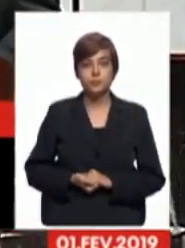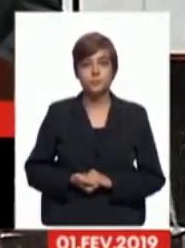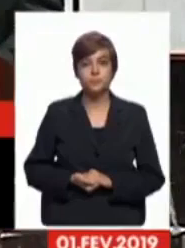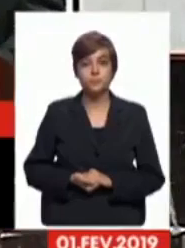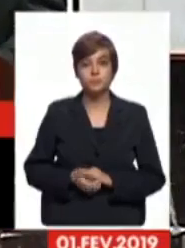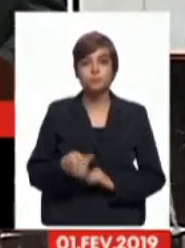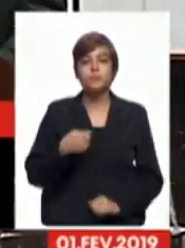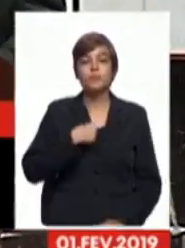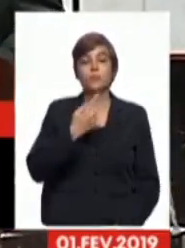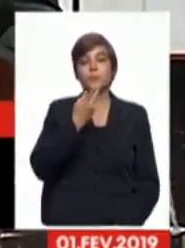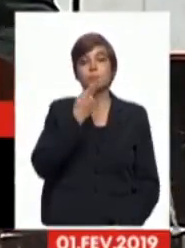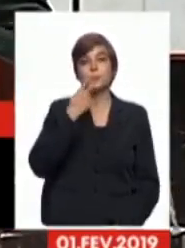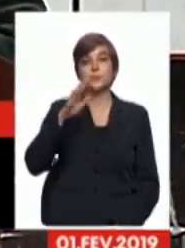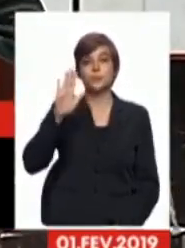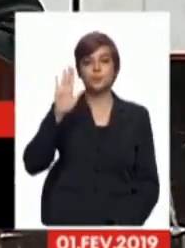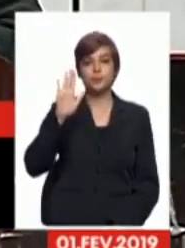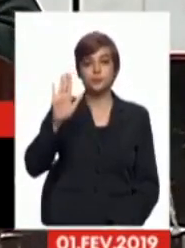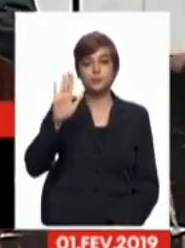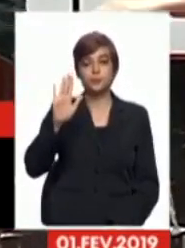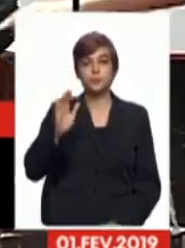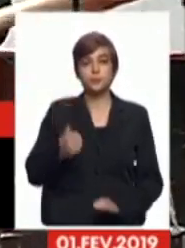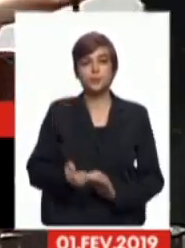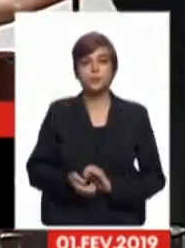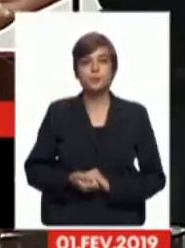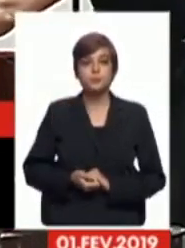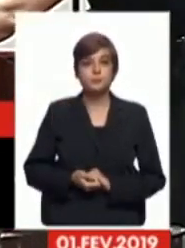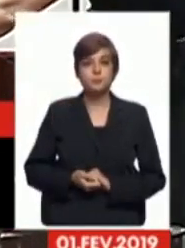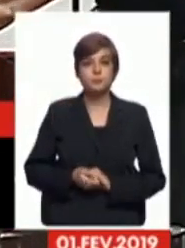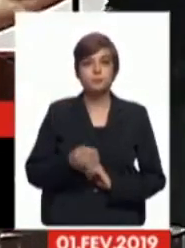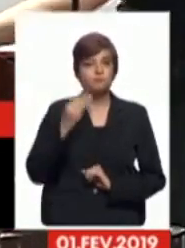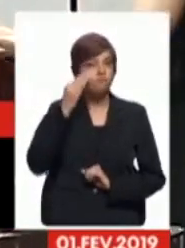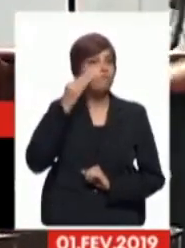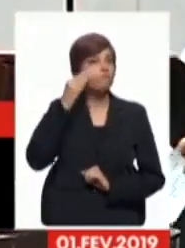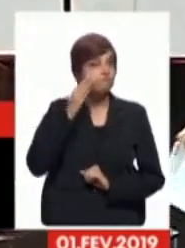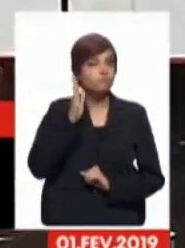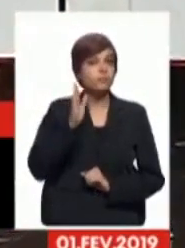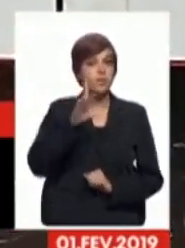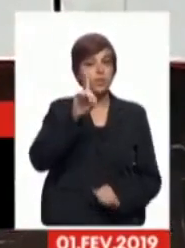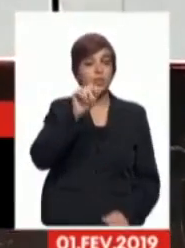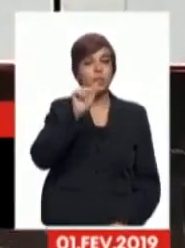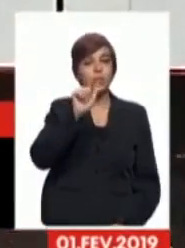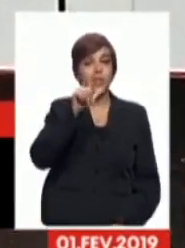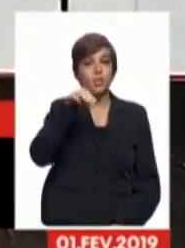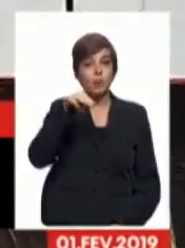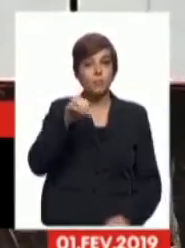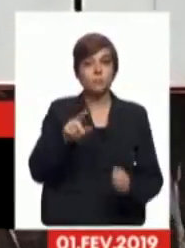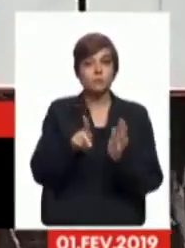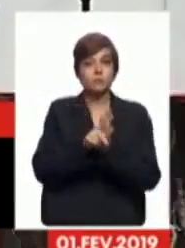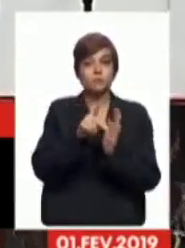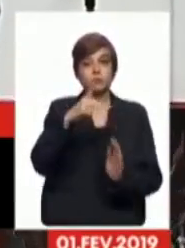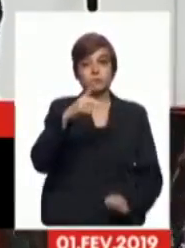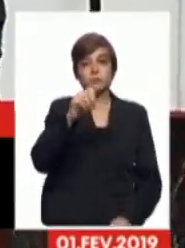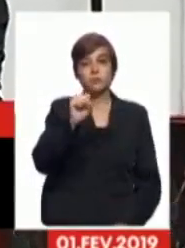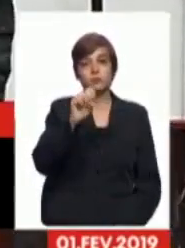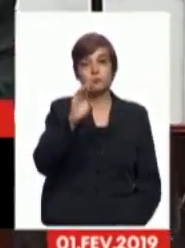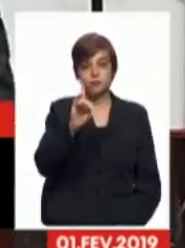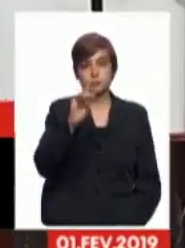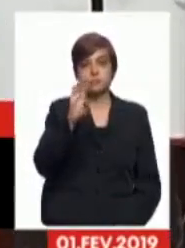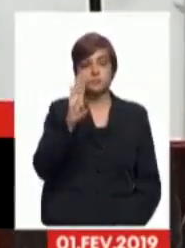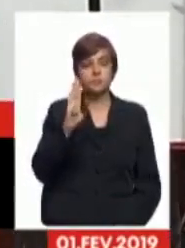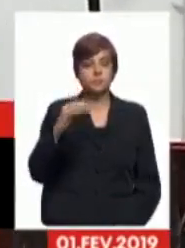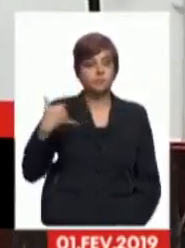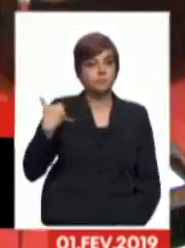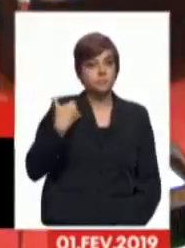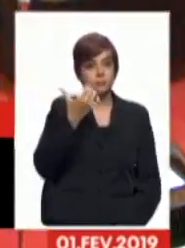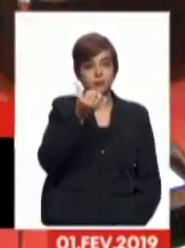Assim o prometo. O experiente deputado Dalmo Ribeiro Silva, do PSDB, de 69 anos,